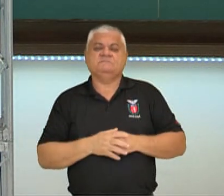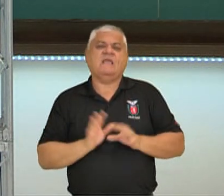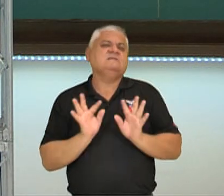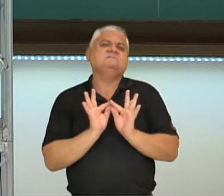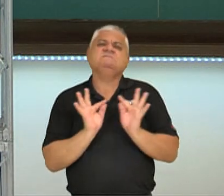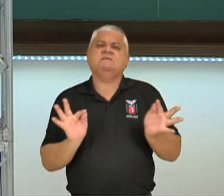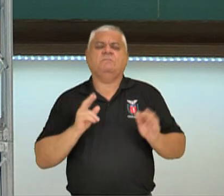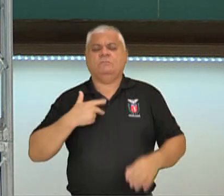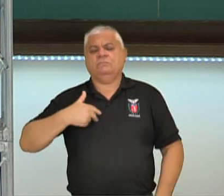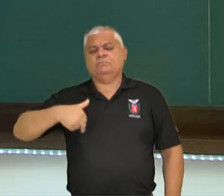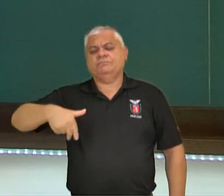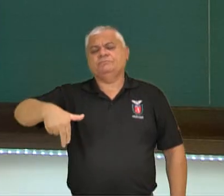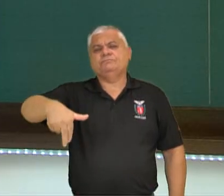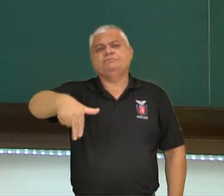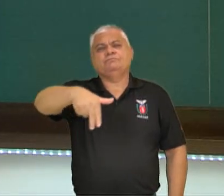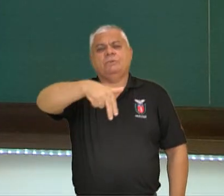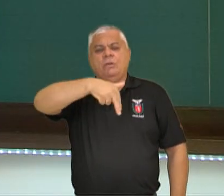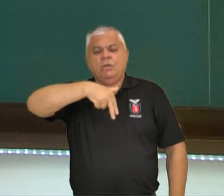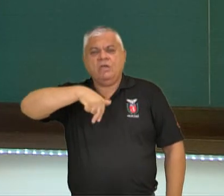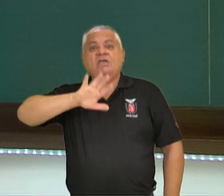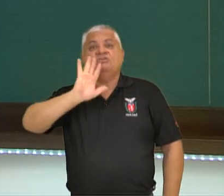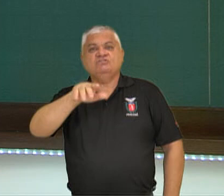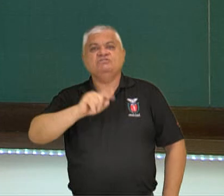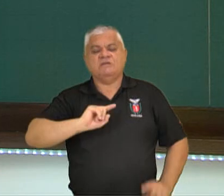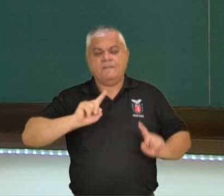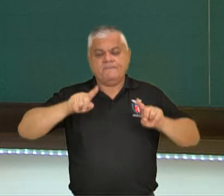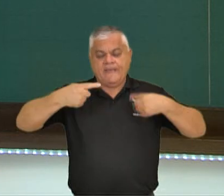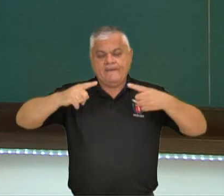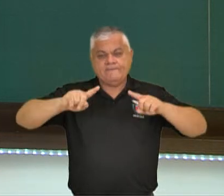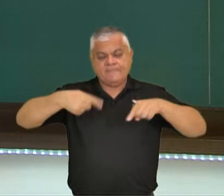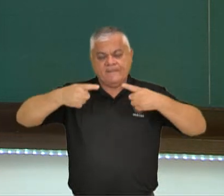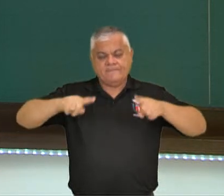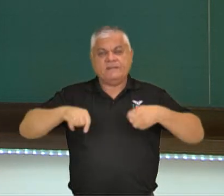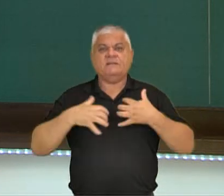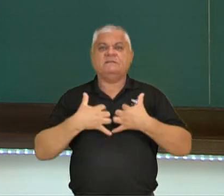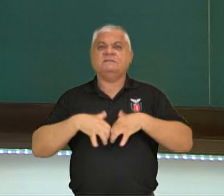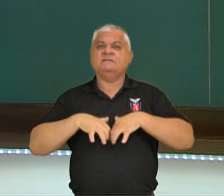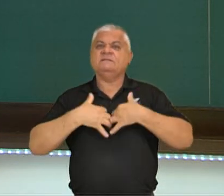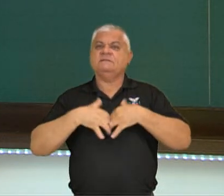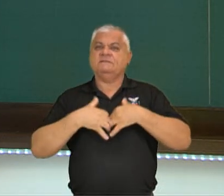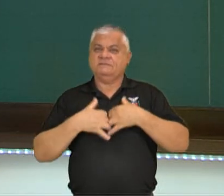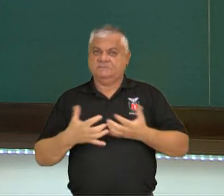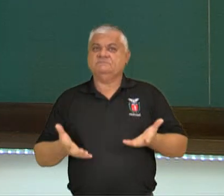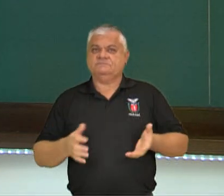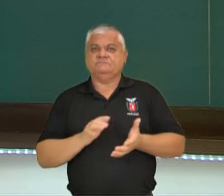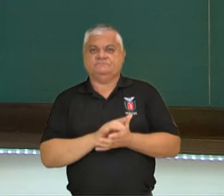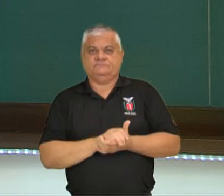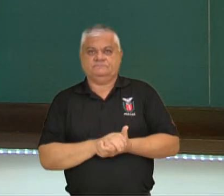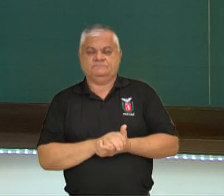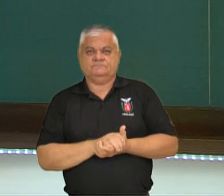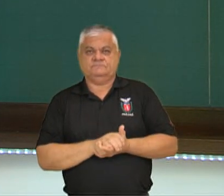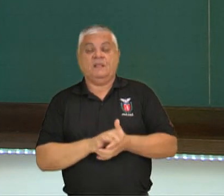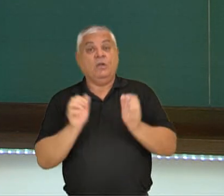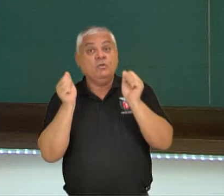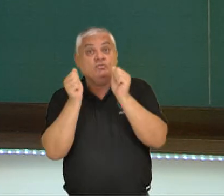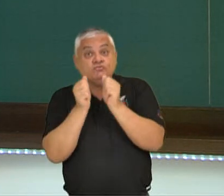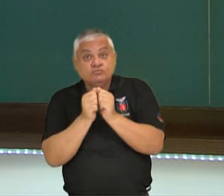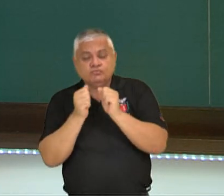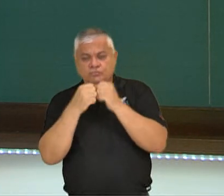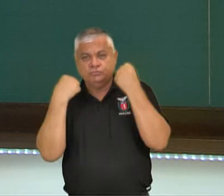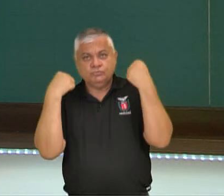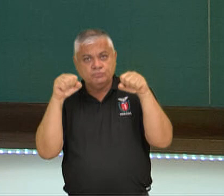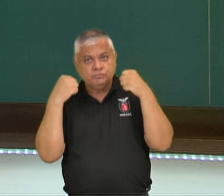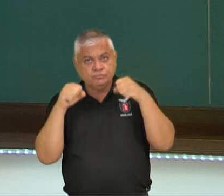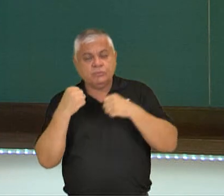simples caminhada, você já está estimulando a tua máquina a funcionar, tá? Junto com os exercícios, o que também